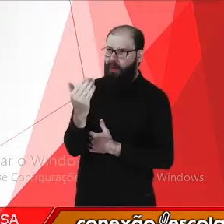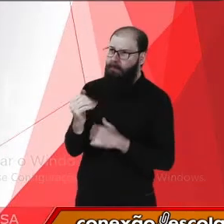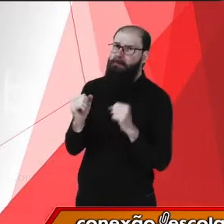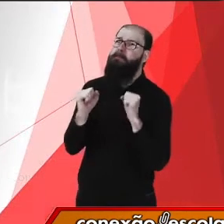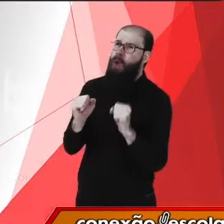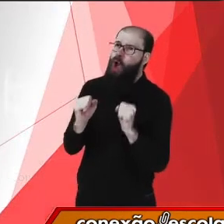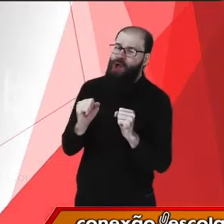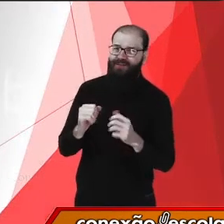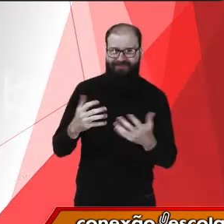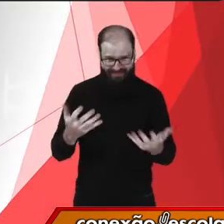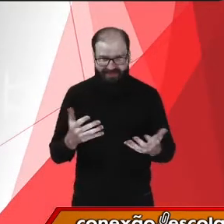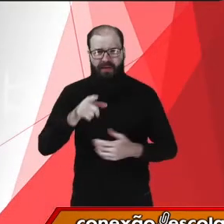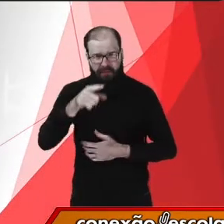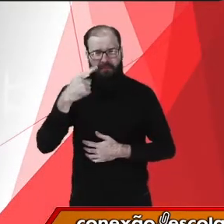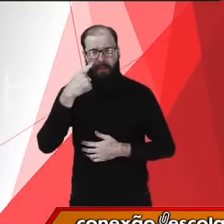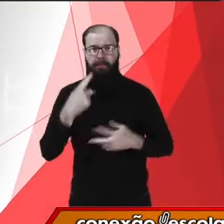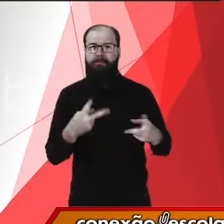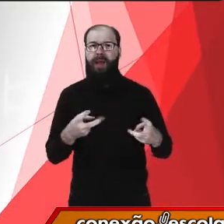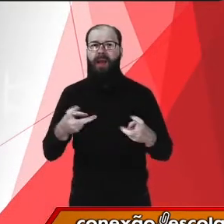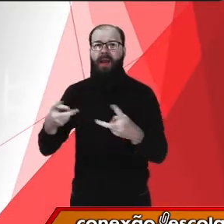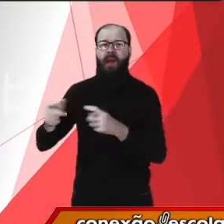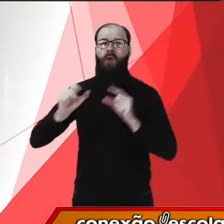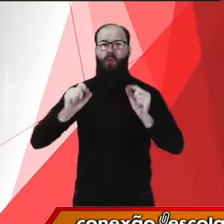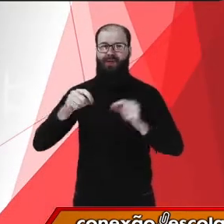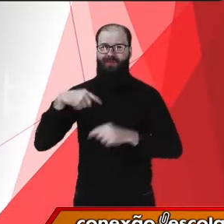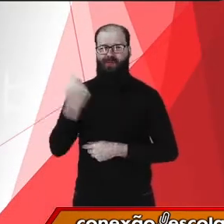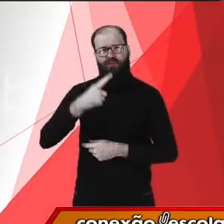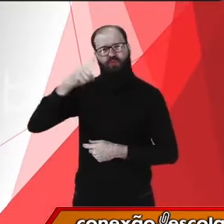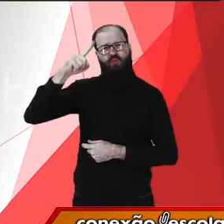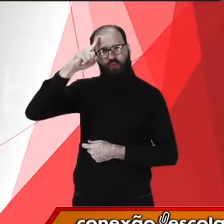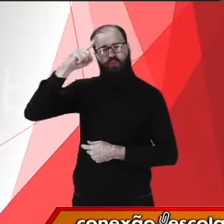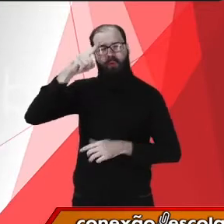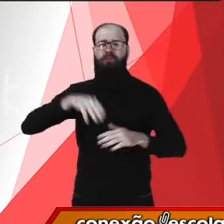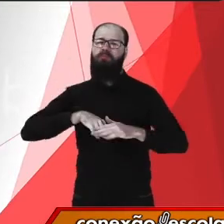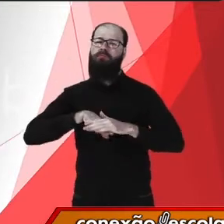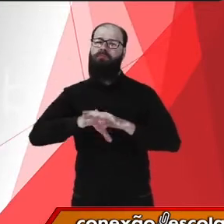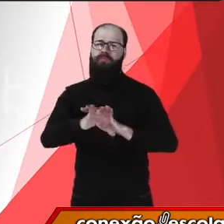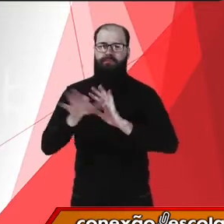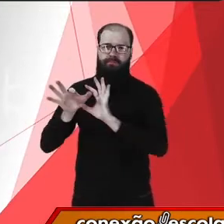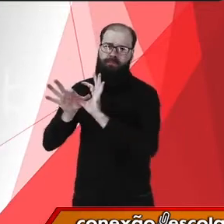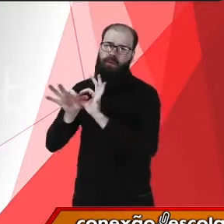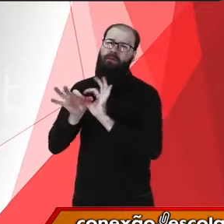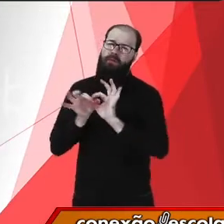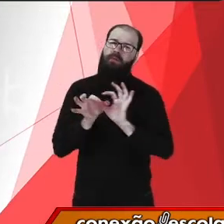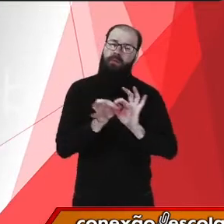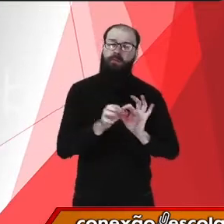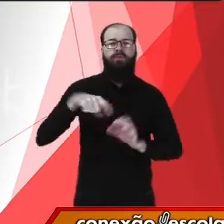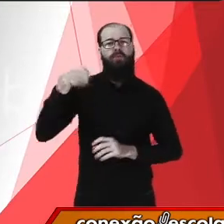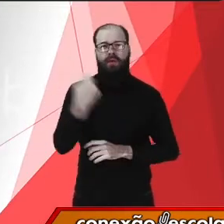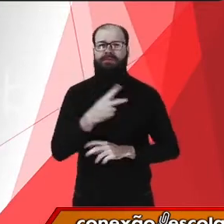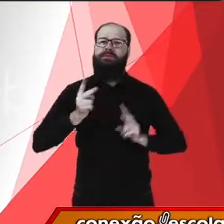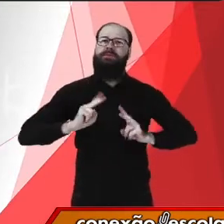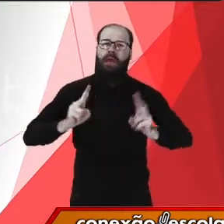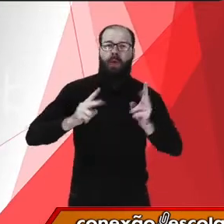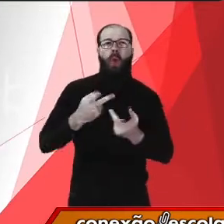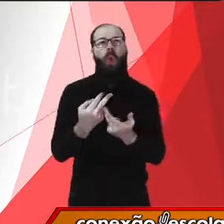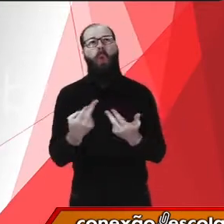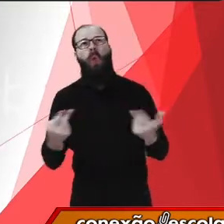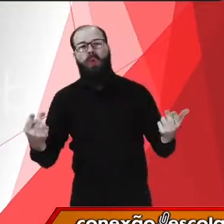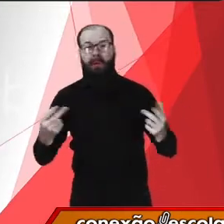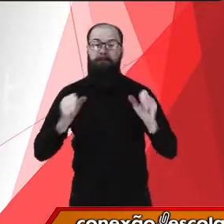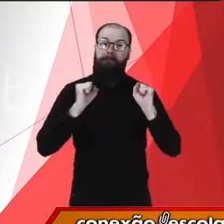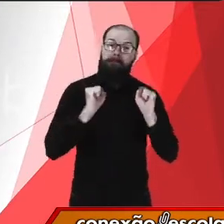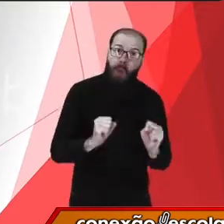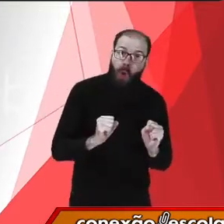Enfim, a gente percebe que no nosso contexto diário, a gente sempre fala de coisas que nós podemos, de coisas